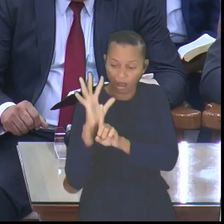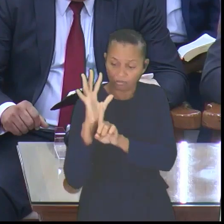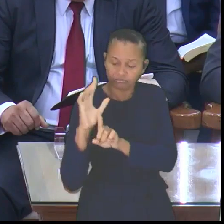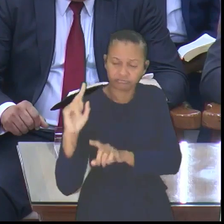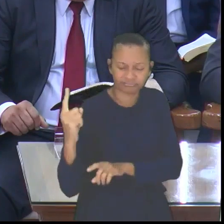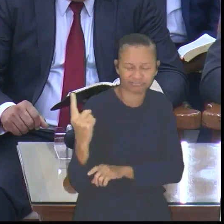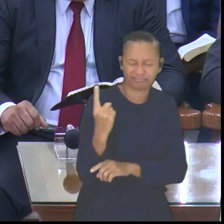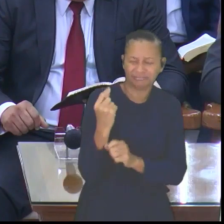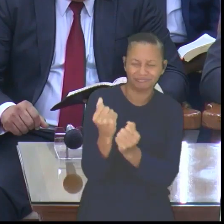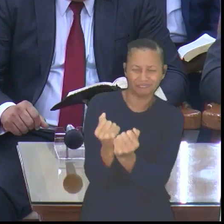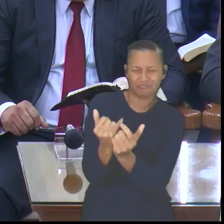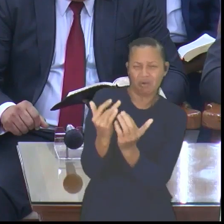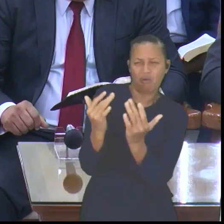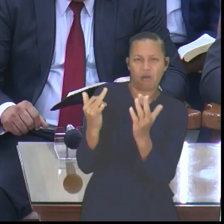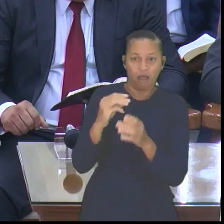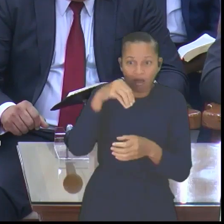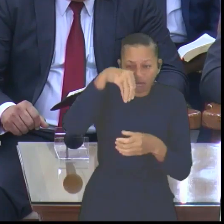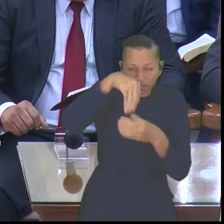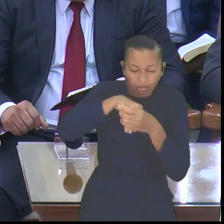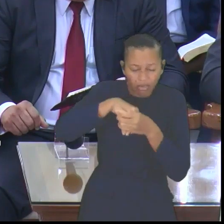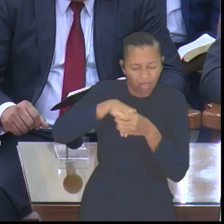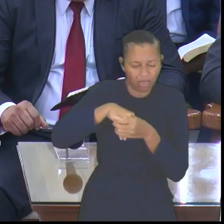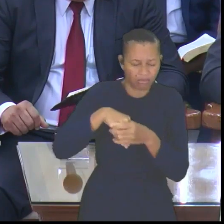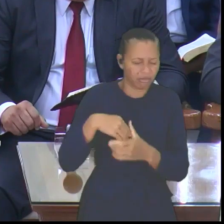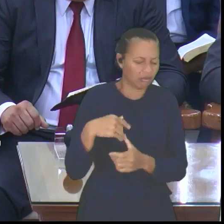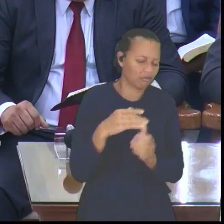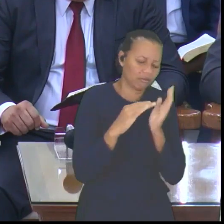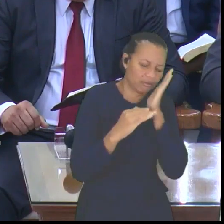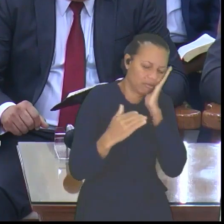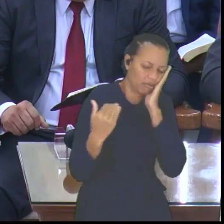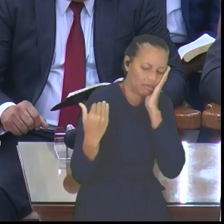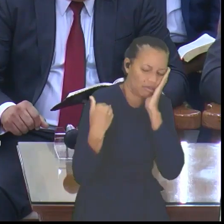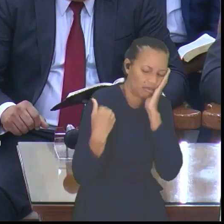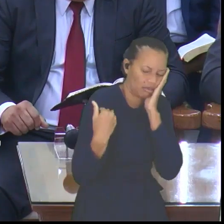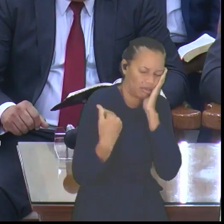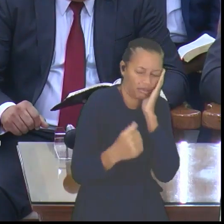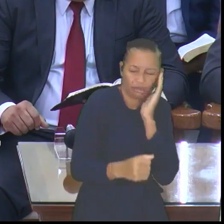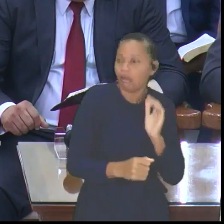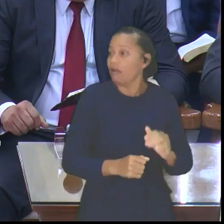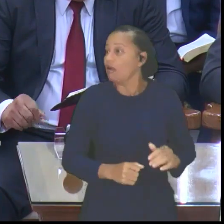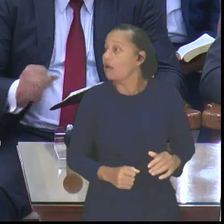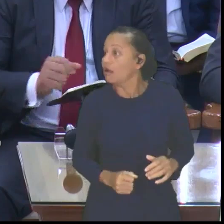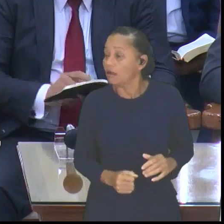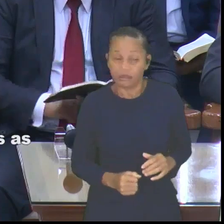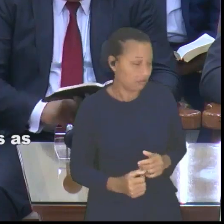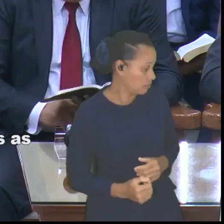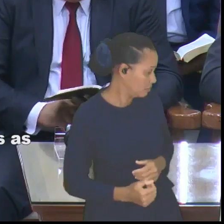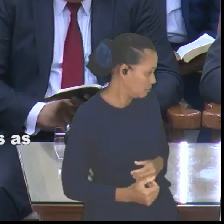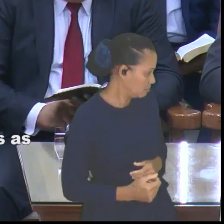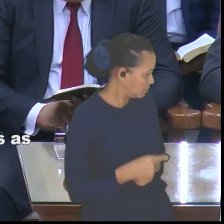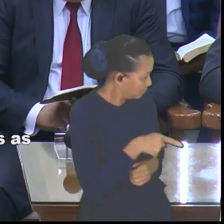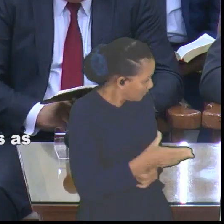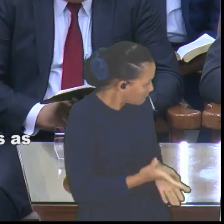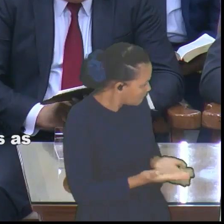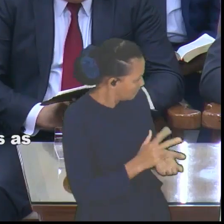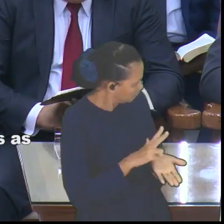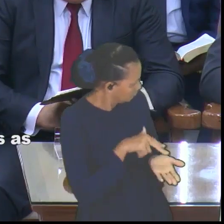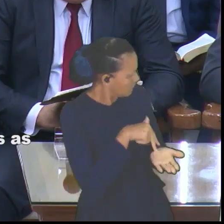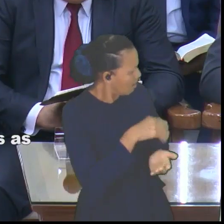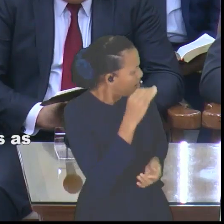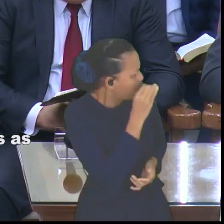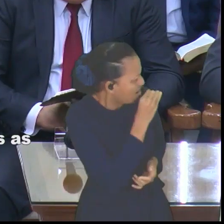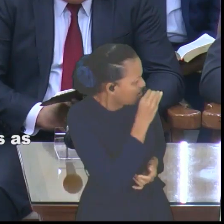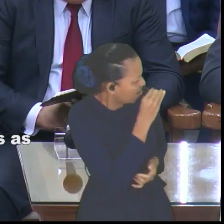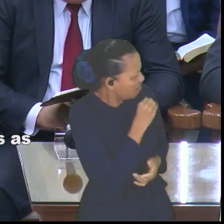resplandeceu uma luz na prisão, e tocando a Pedro no lado, o despertou, dizendo: Levanta-te